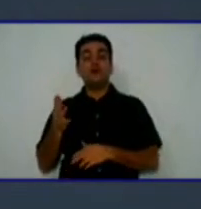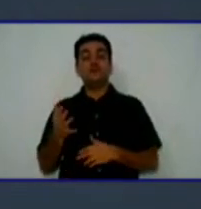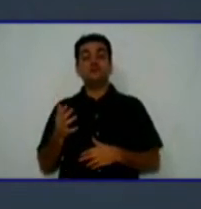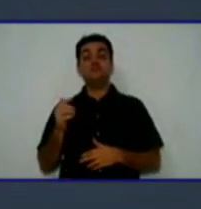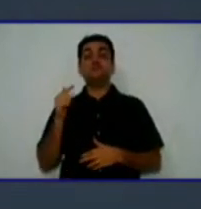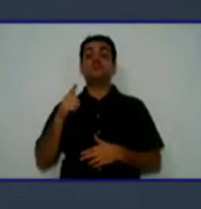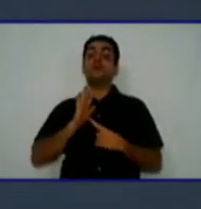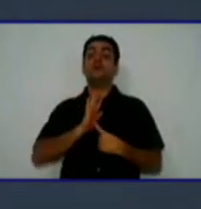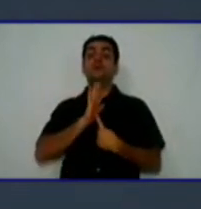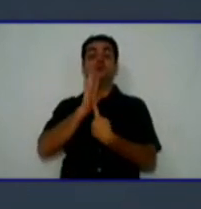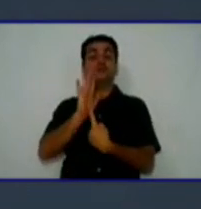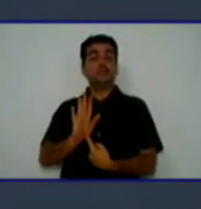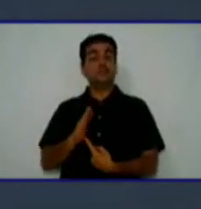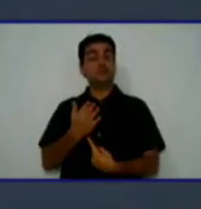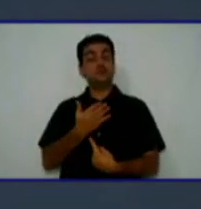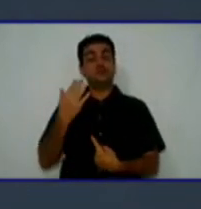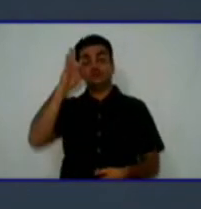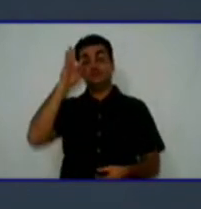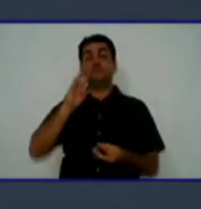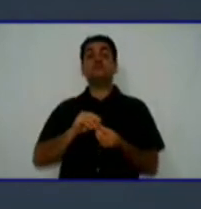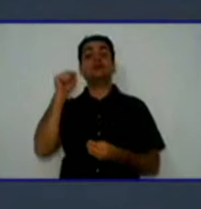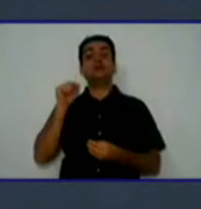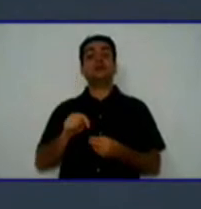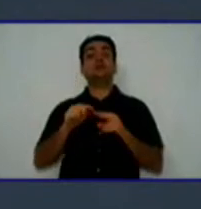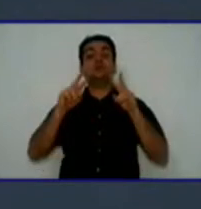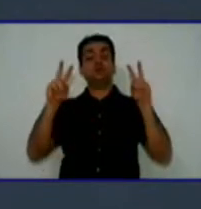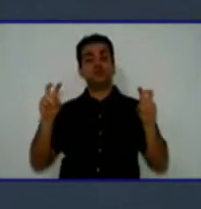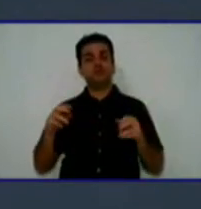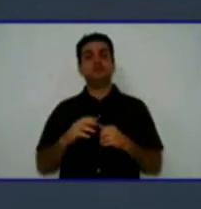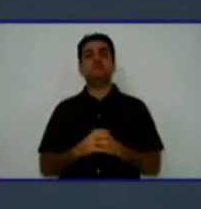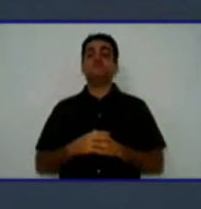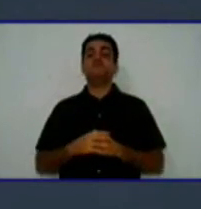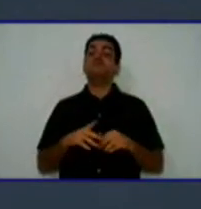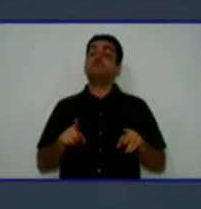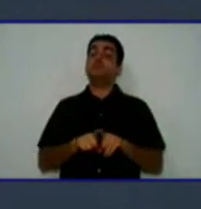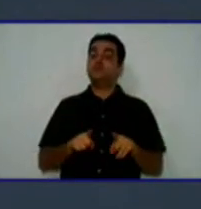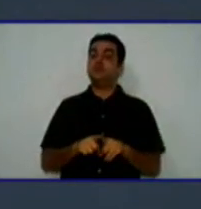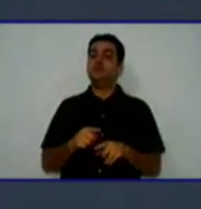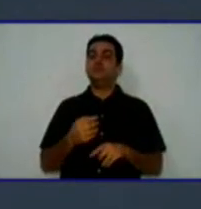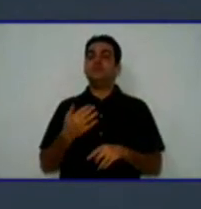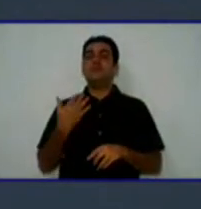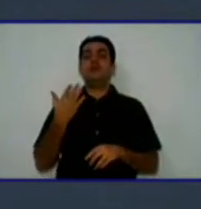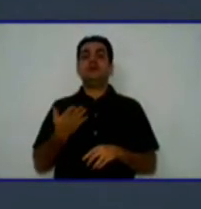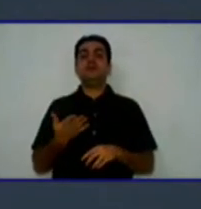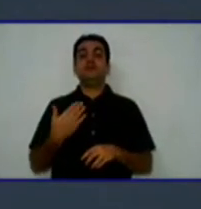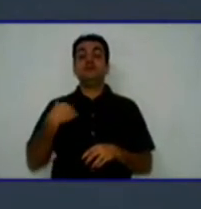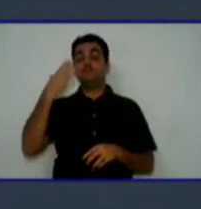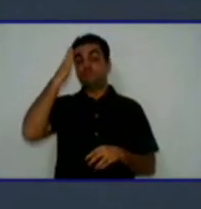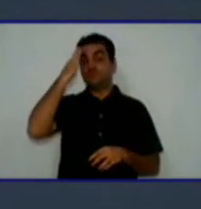apresentei para a compreensão desta matéria. Nada obstante, entenda